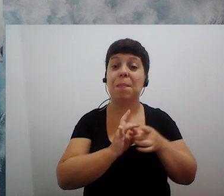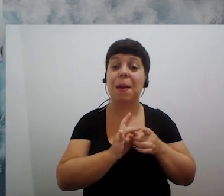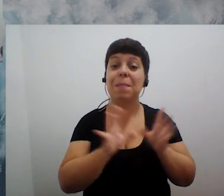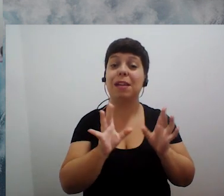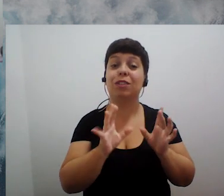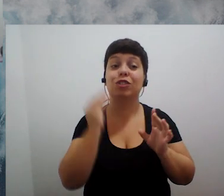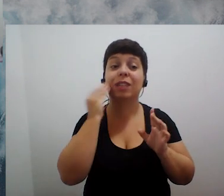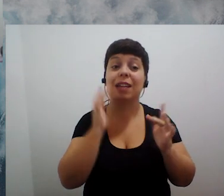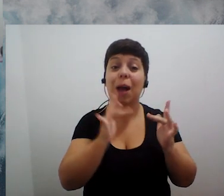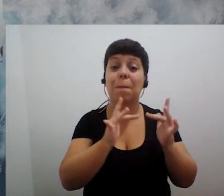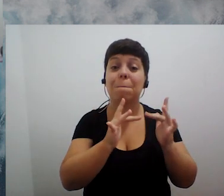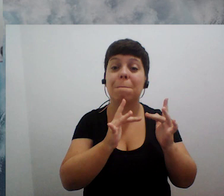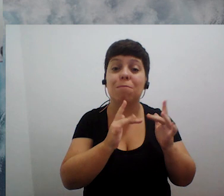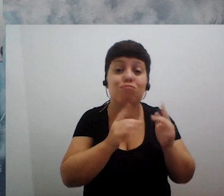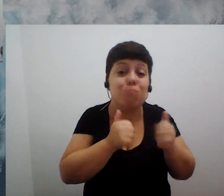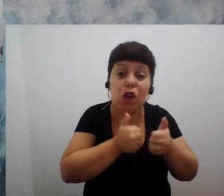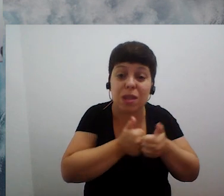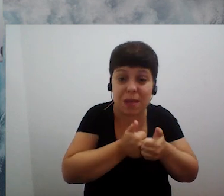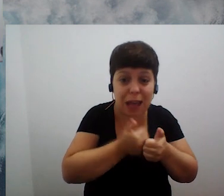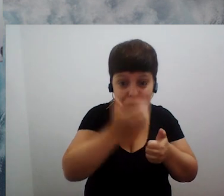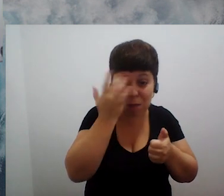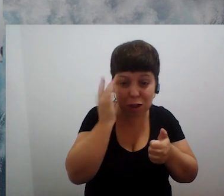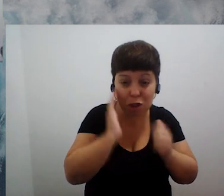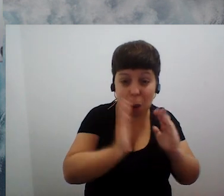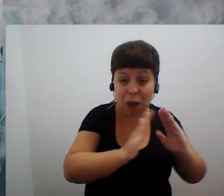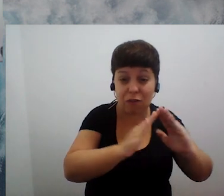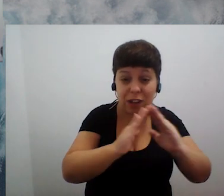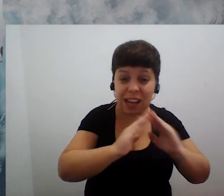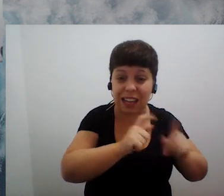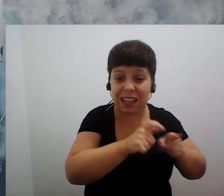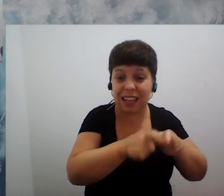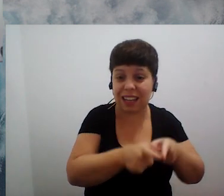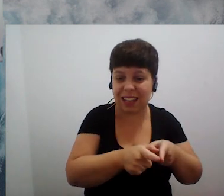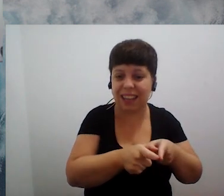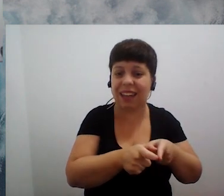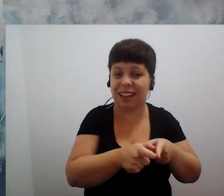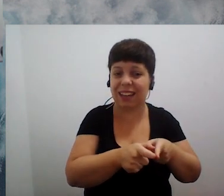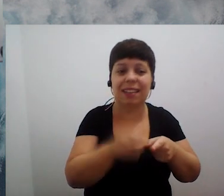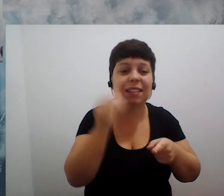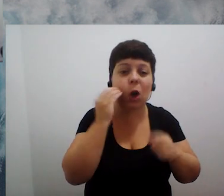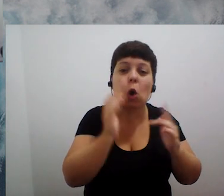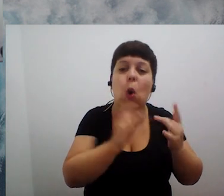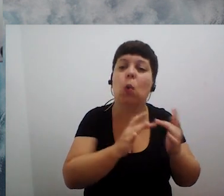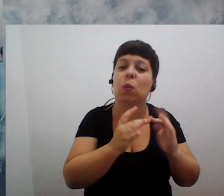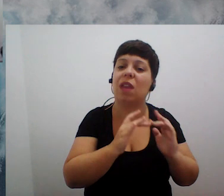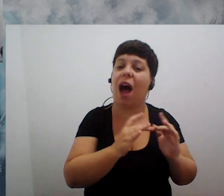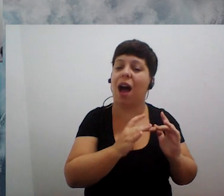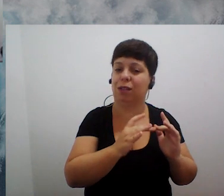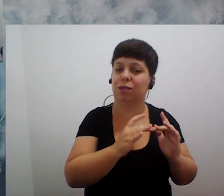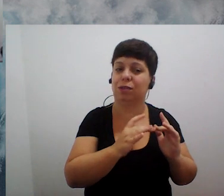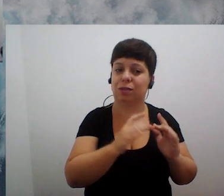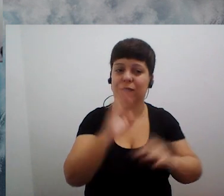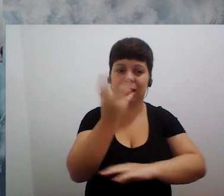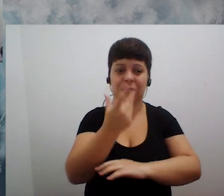permite uma proximidade das pessoas que vivem na quebrada ter esse contato maior com a